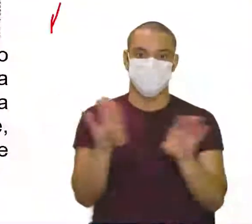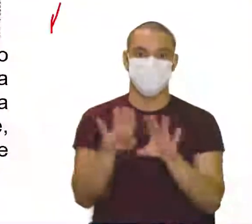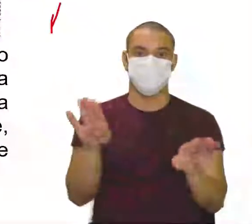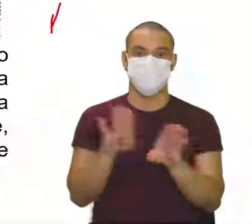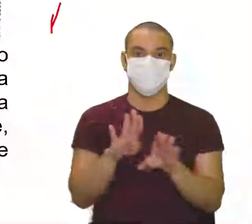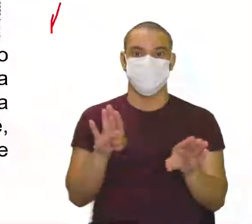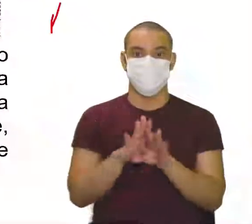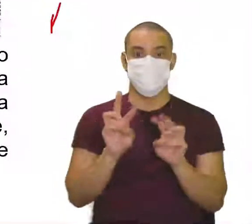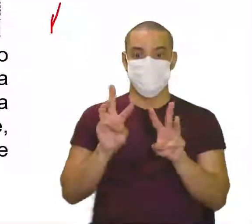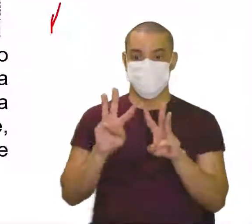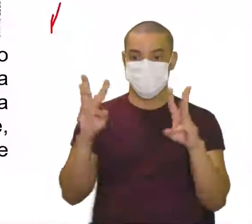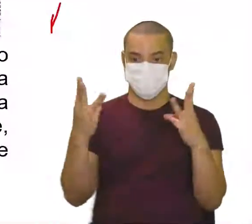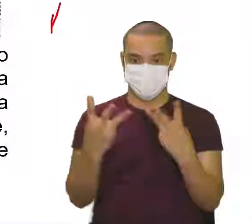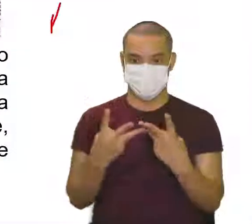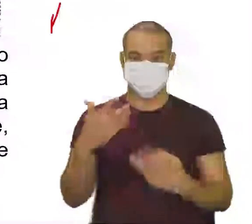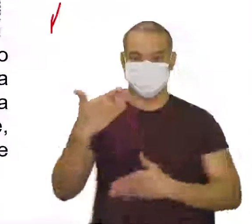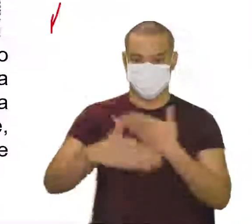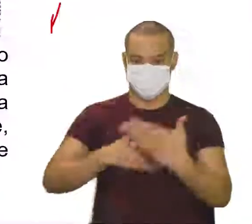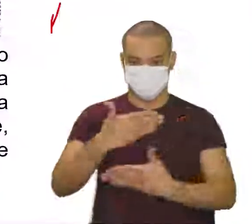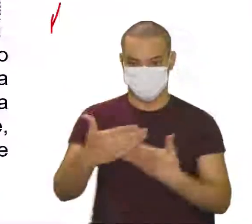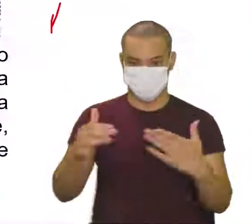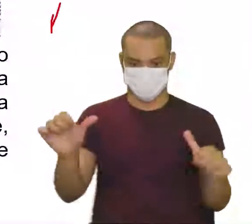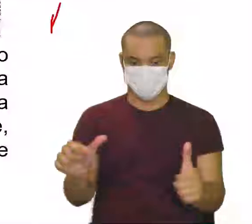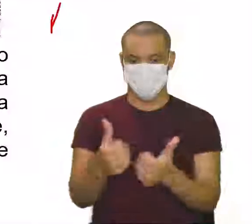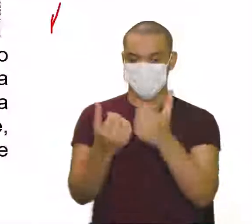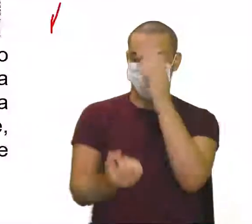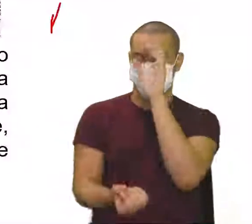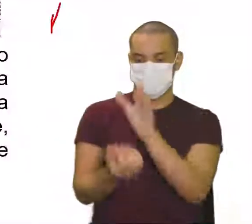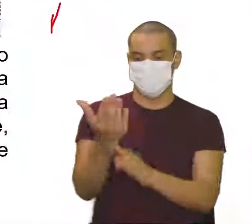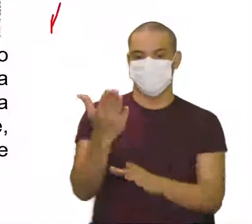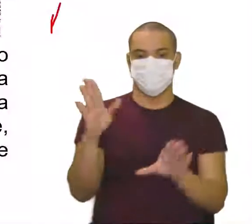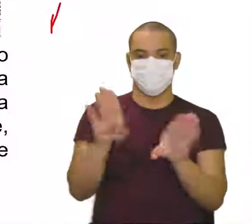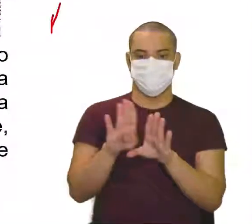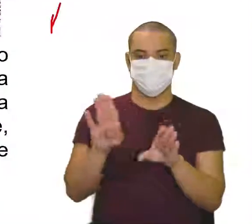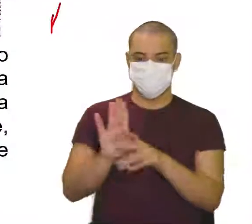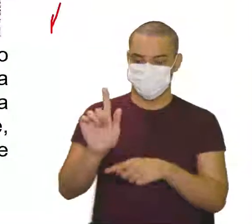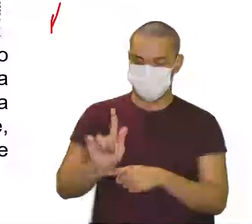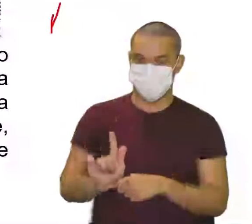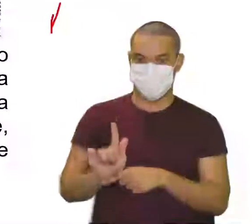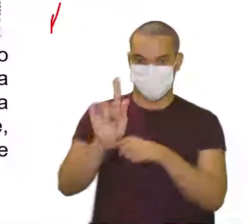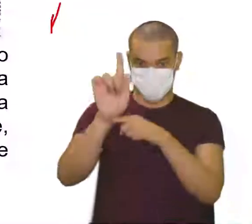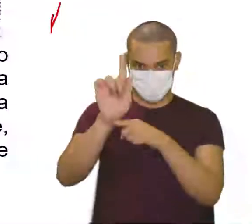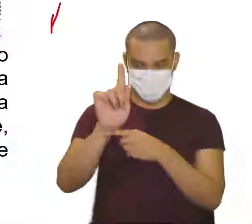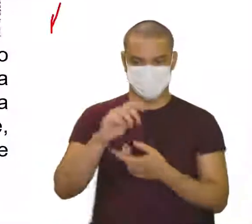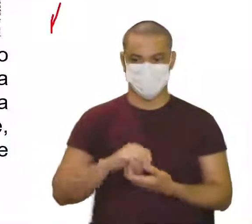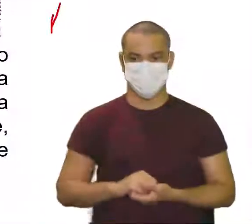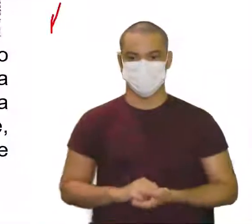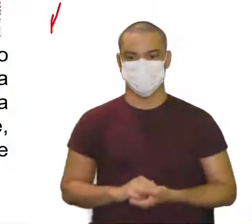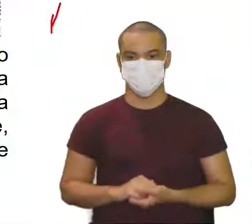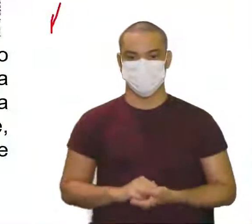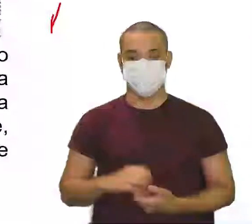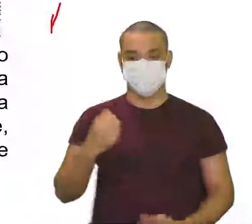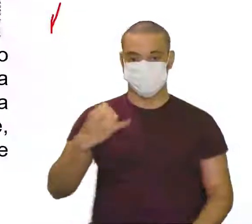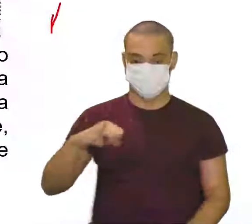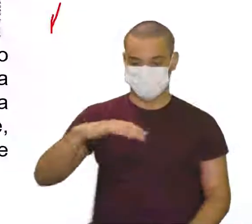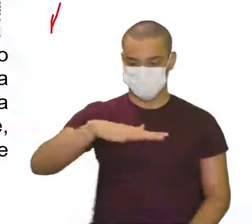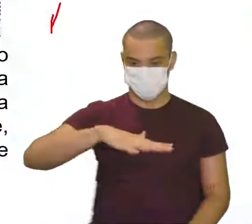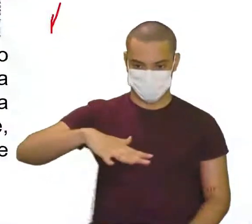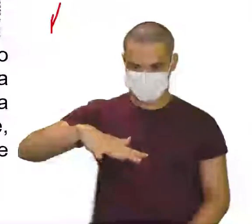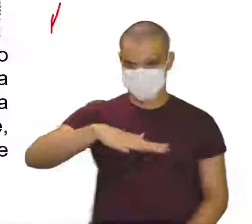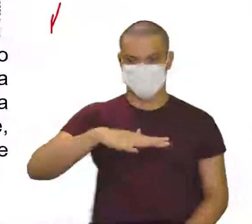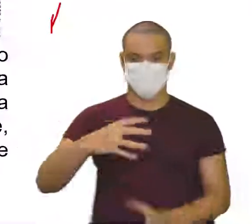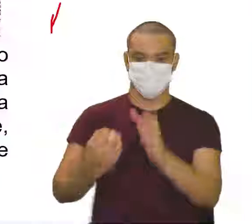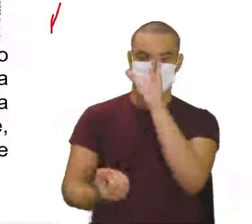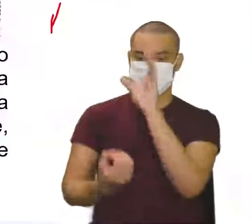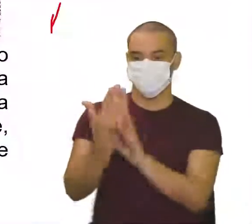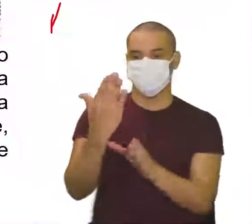que, respectivamente, cria os campos elétrico e gravitacional, ok? Então, se campo elétrico é